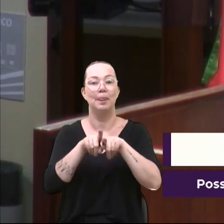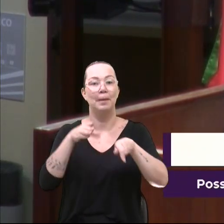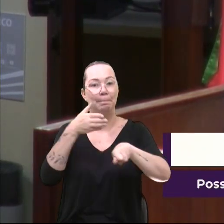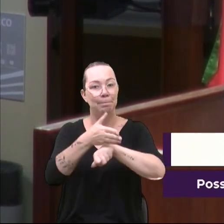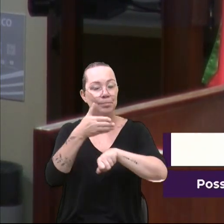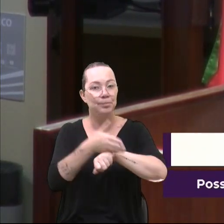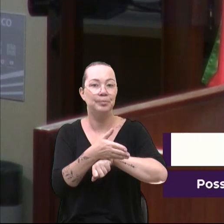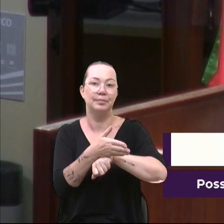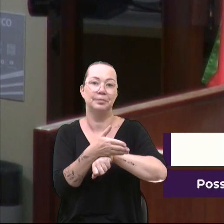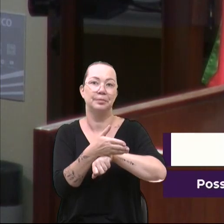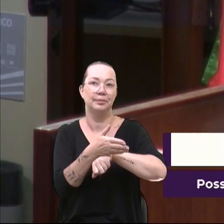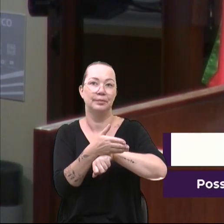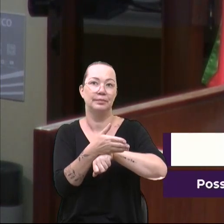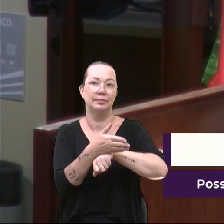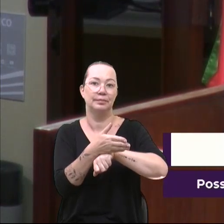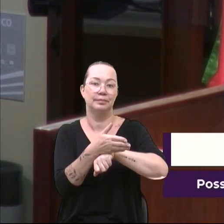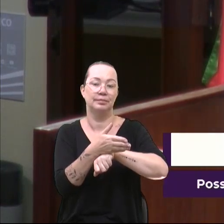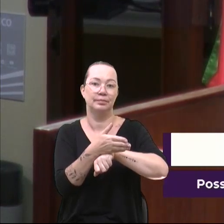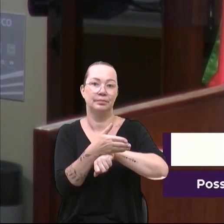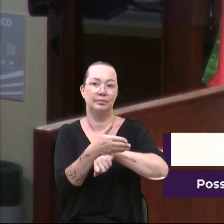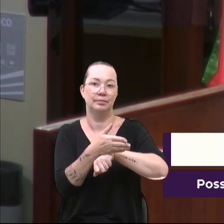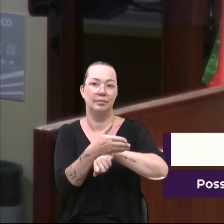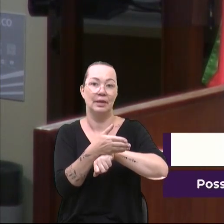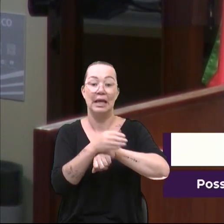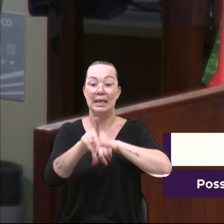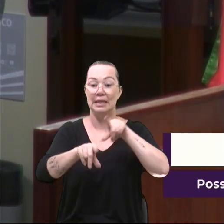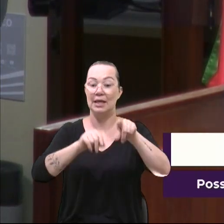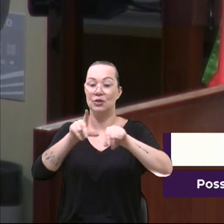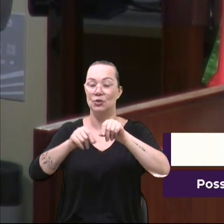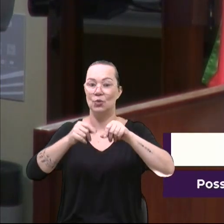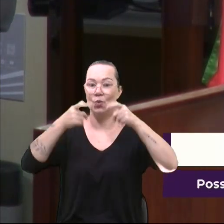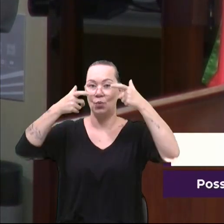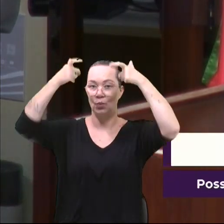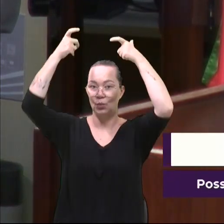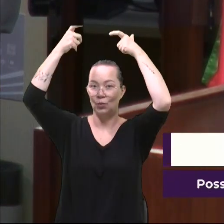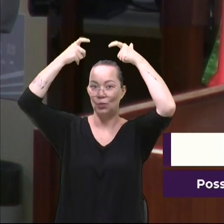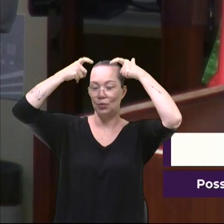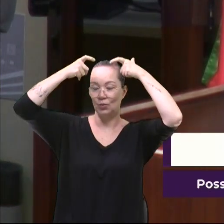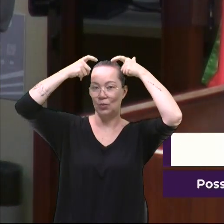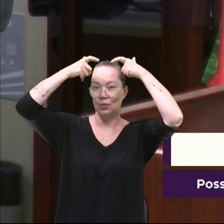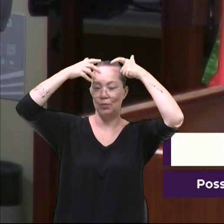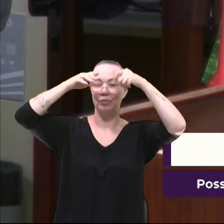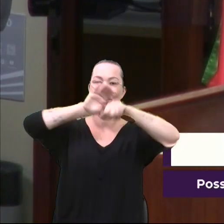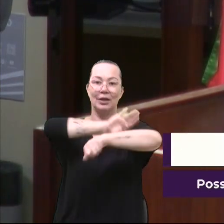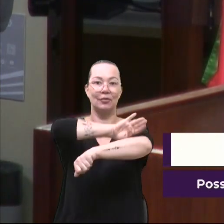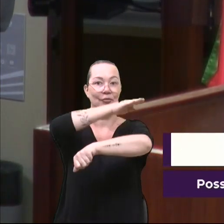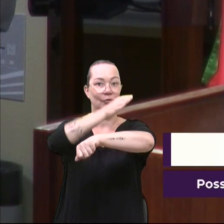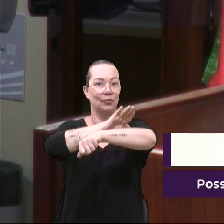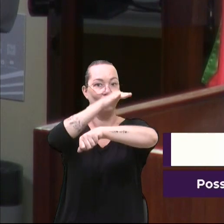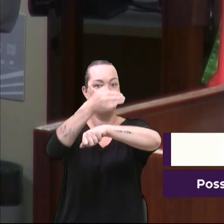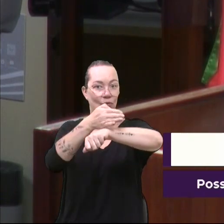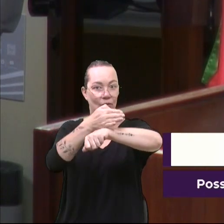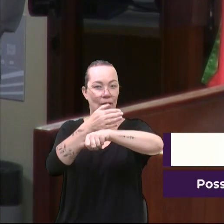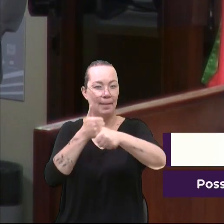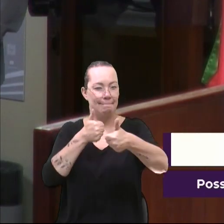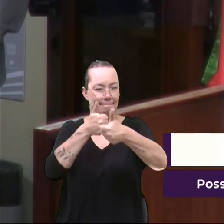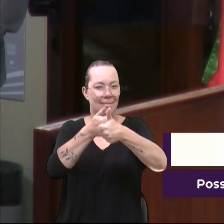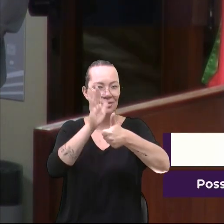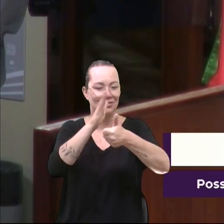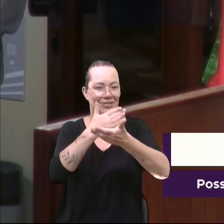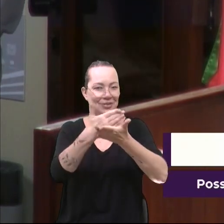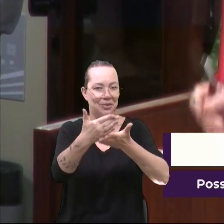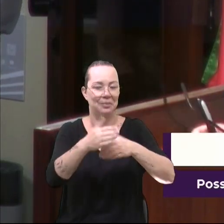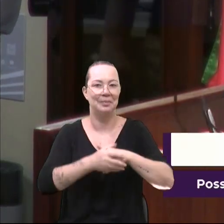Estivemos na escolha da corte, da Festa da Uva, que inicia daqui a alguns dias.